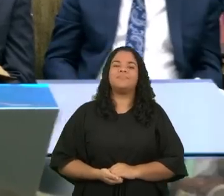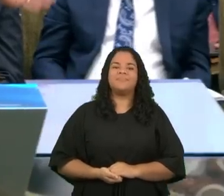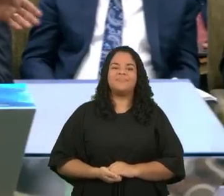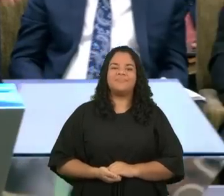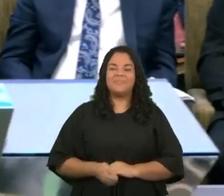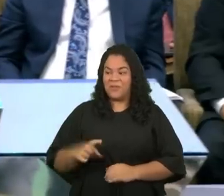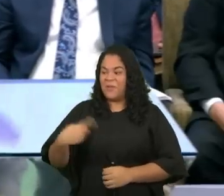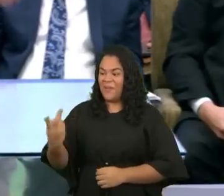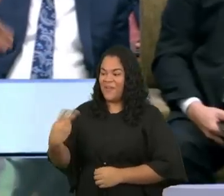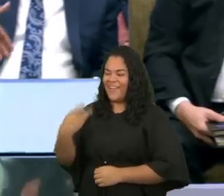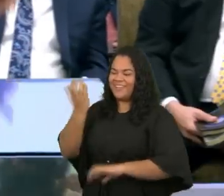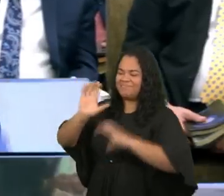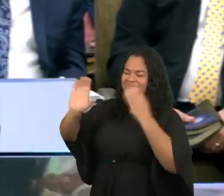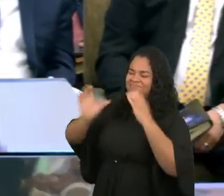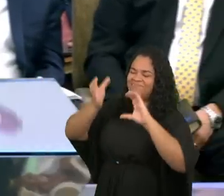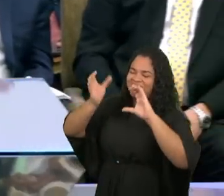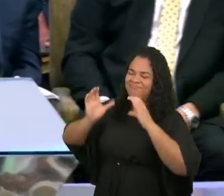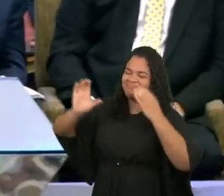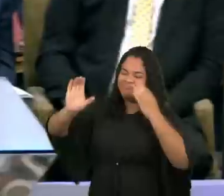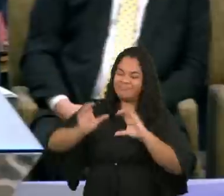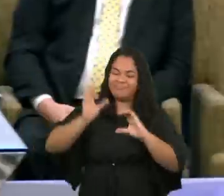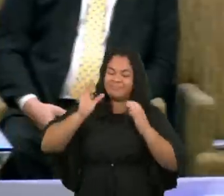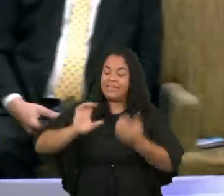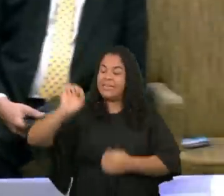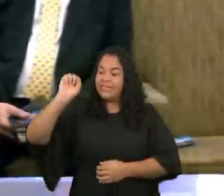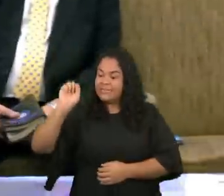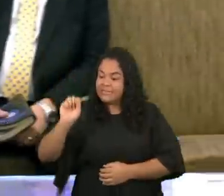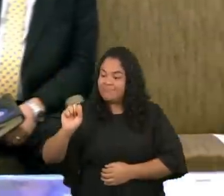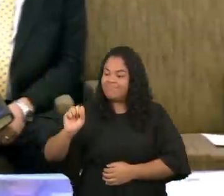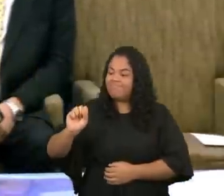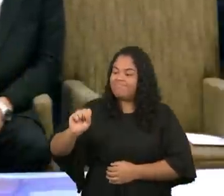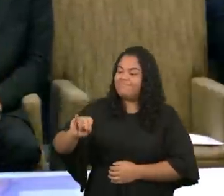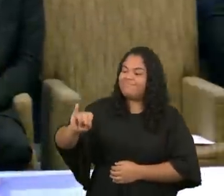Se meu povo